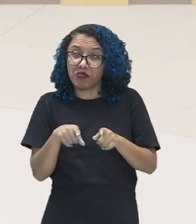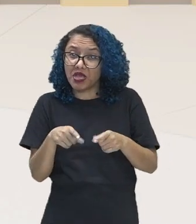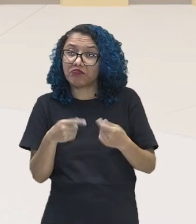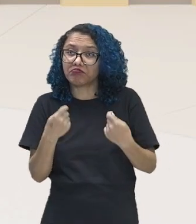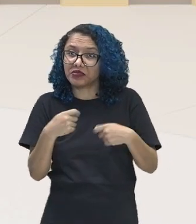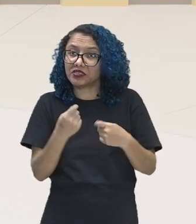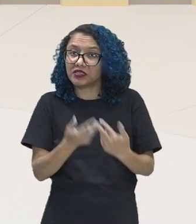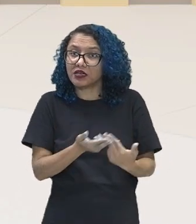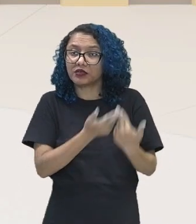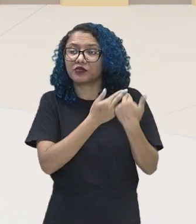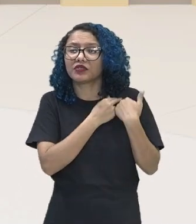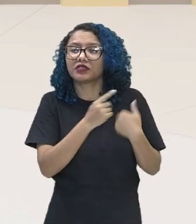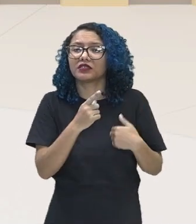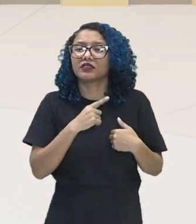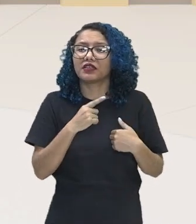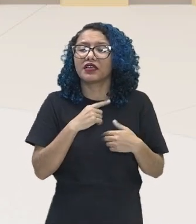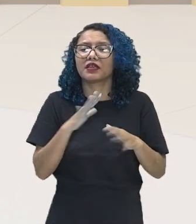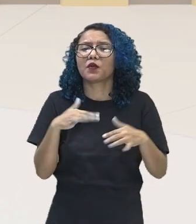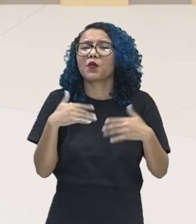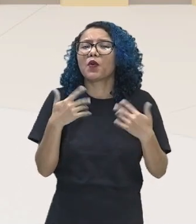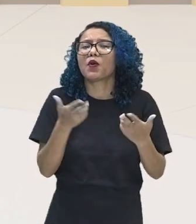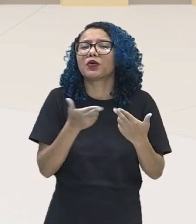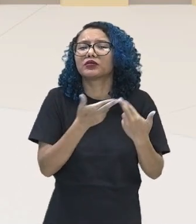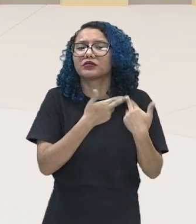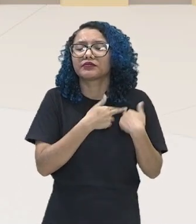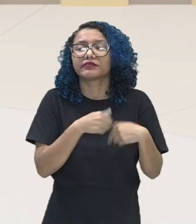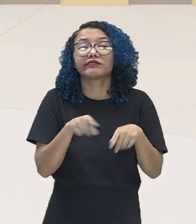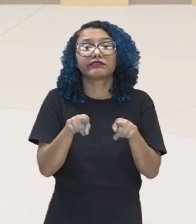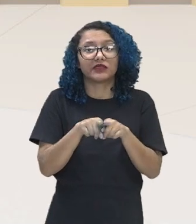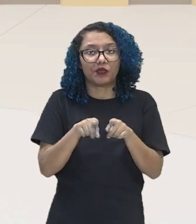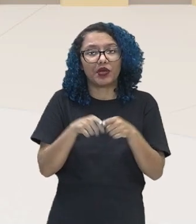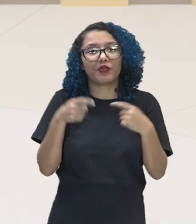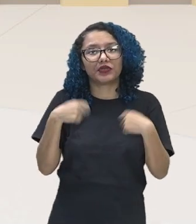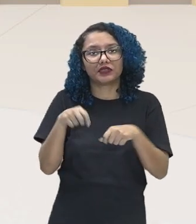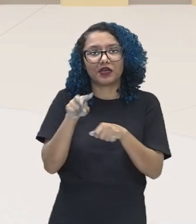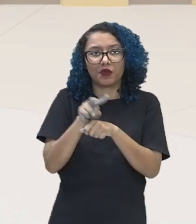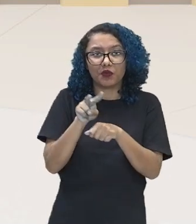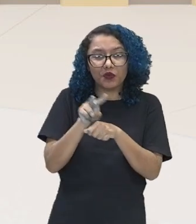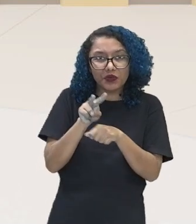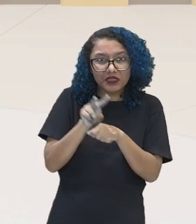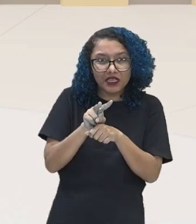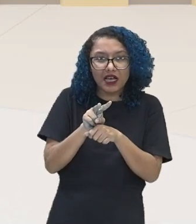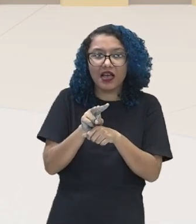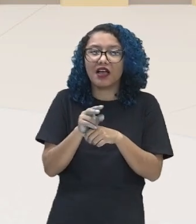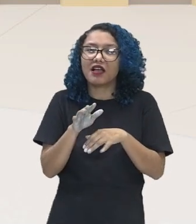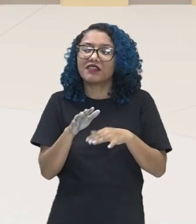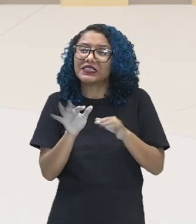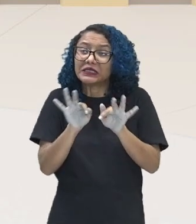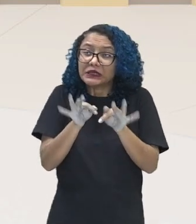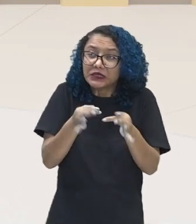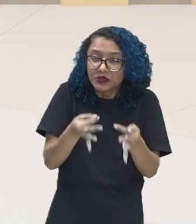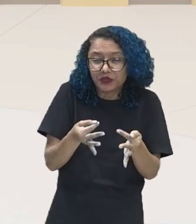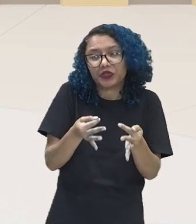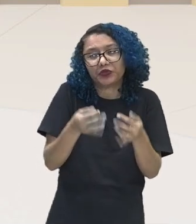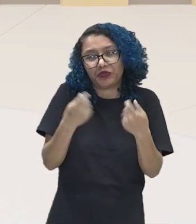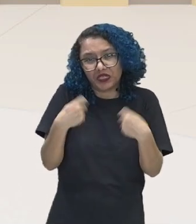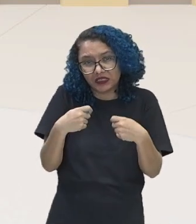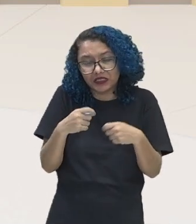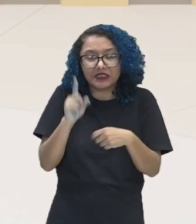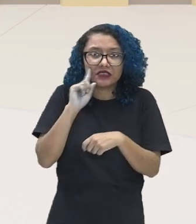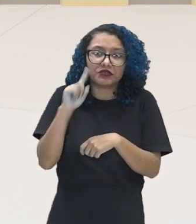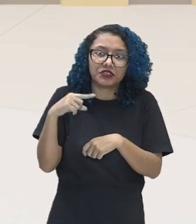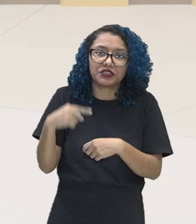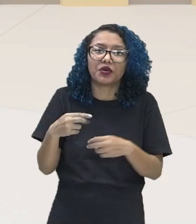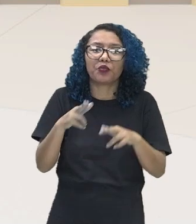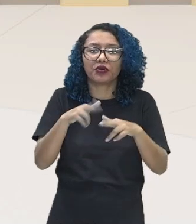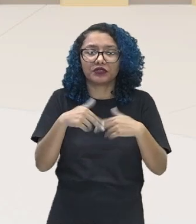parte consiste em cuidar, mesmo que de forma sutil, do que fazemos no dia a dia. Para isso, vamos ver um